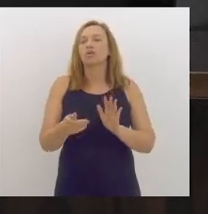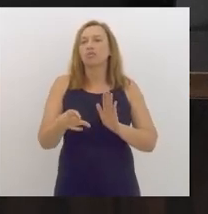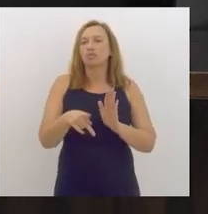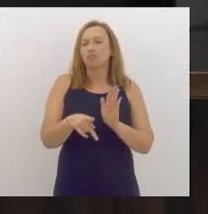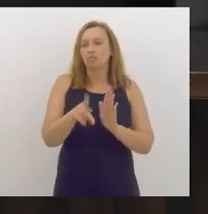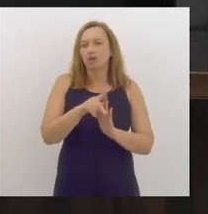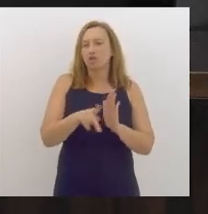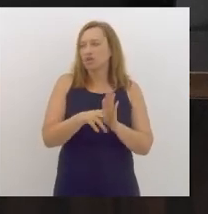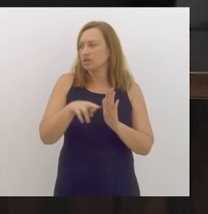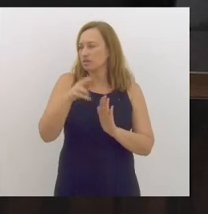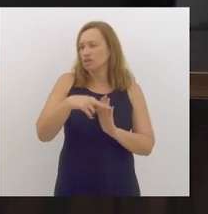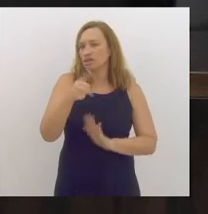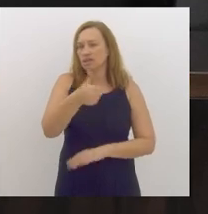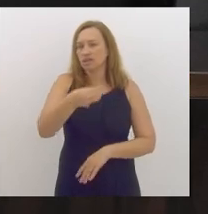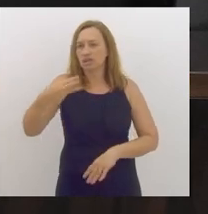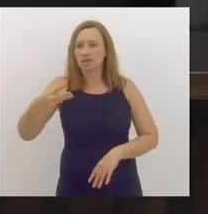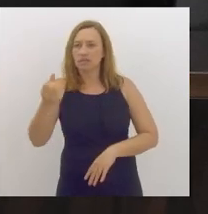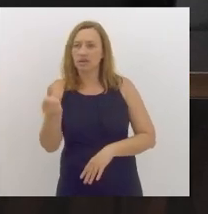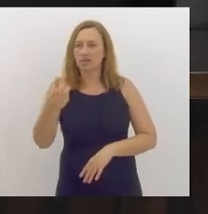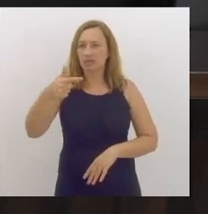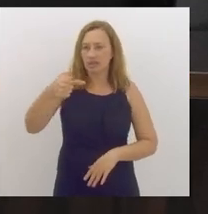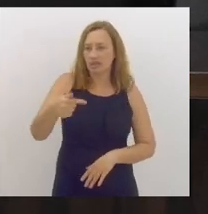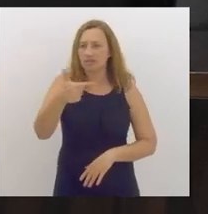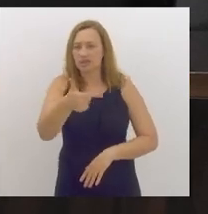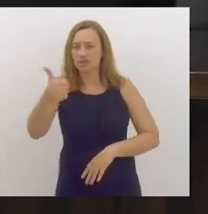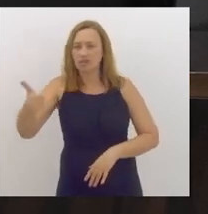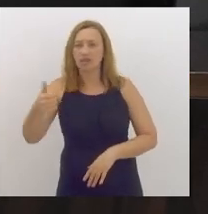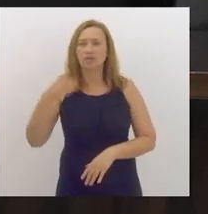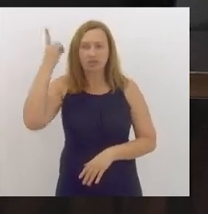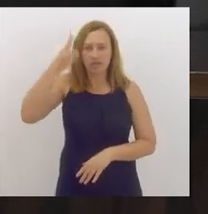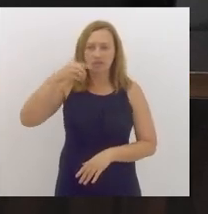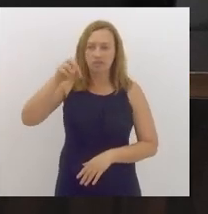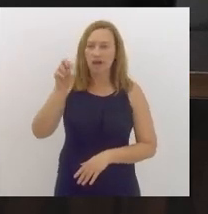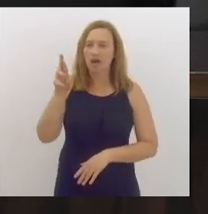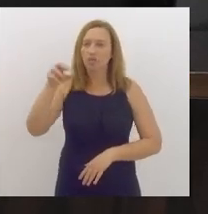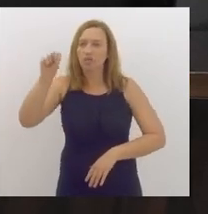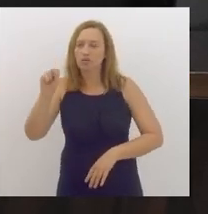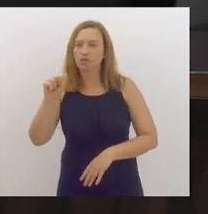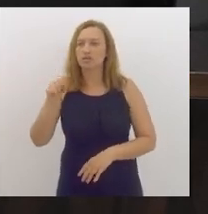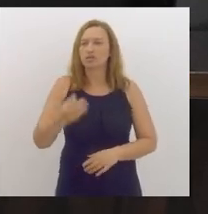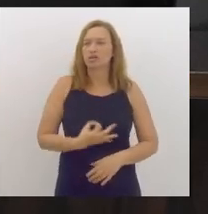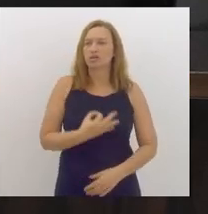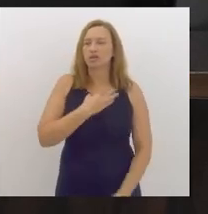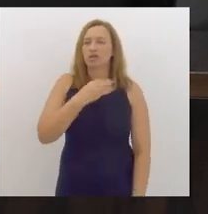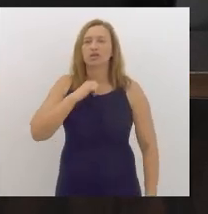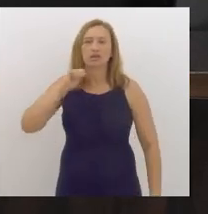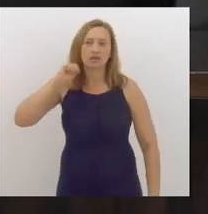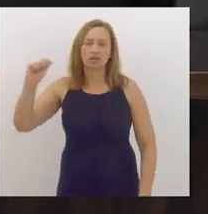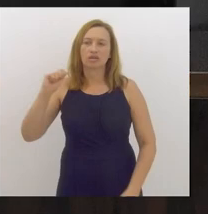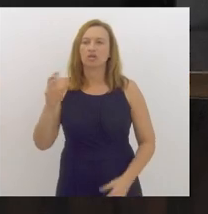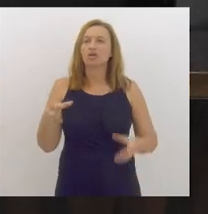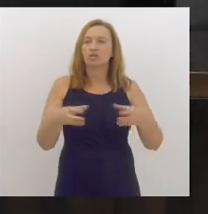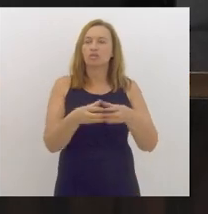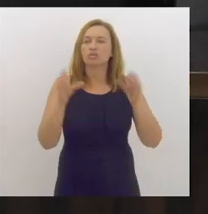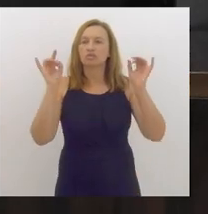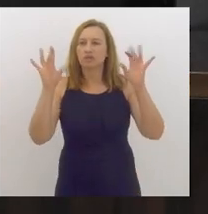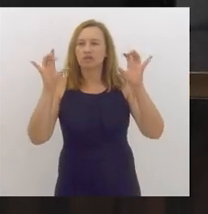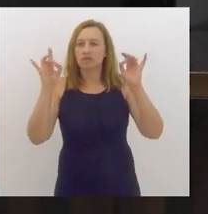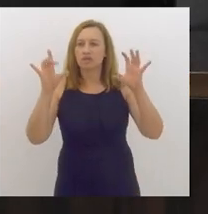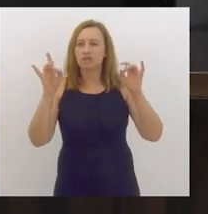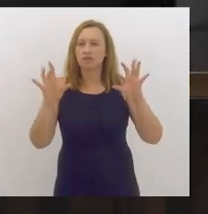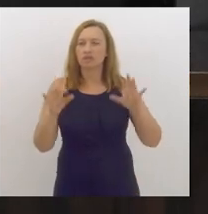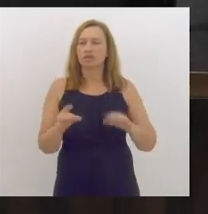resolução 1367-22, de autoria do deputado Marcos Vinícius. Concede medalha Tiradentes, respectivo diploma, ao grupo especializado em